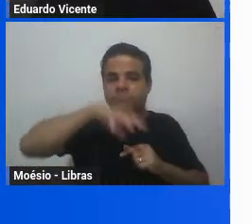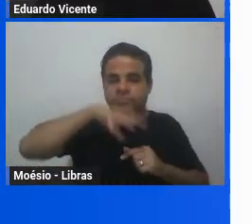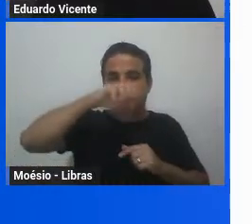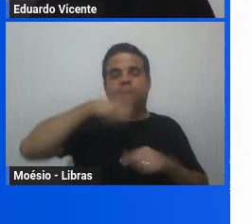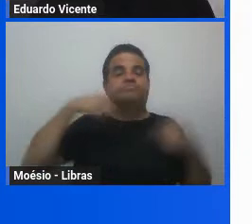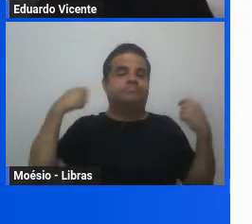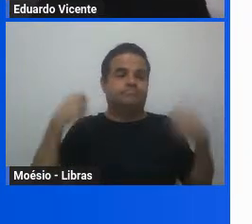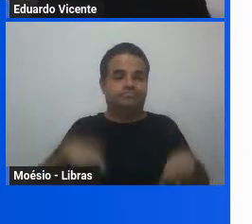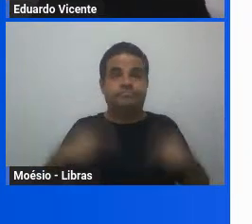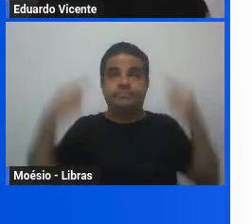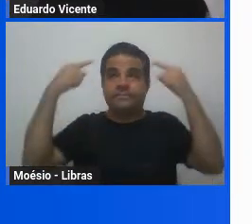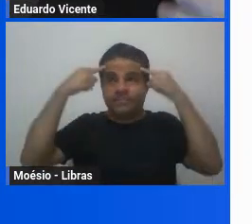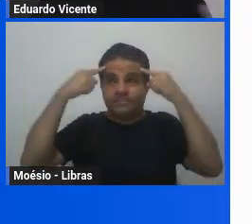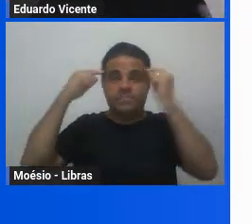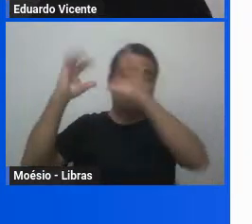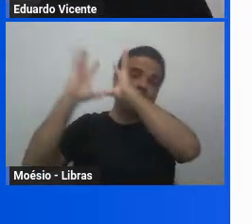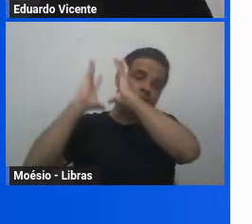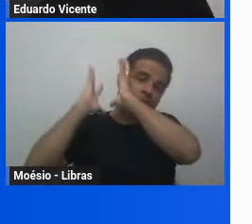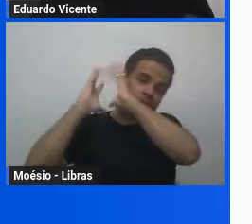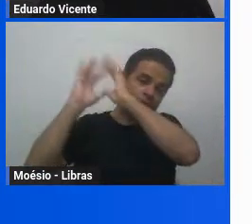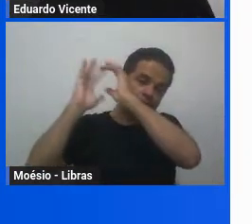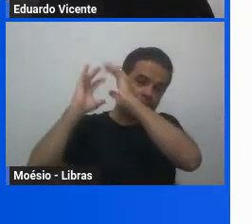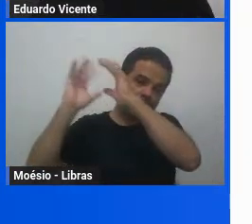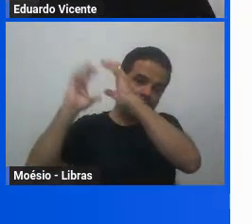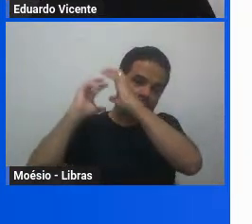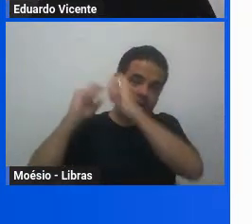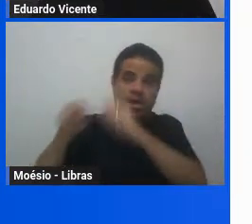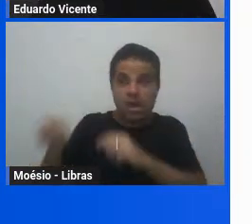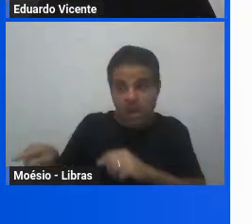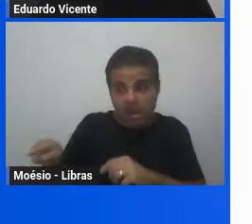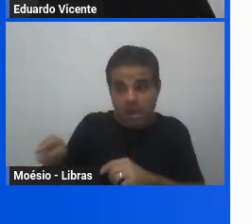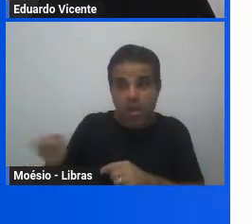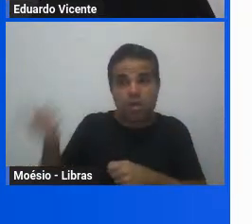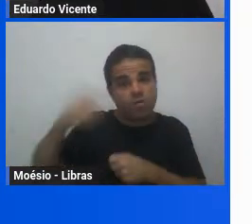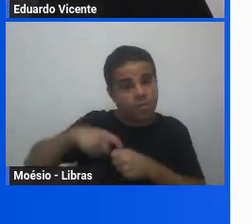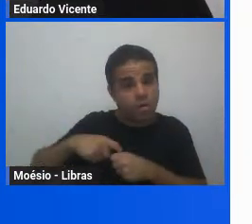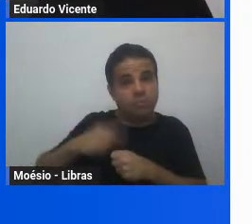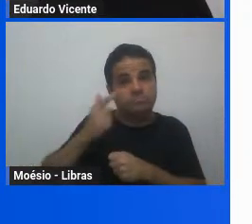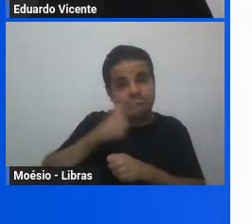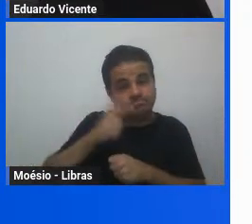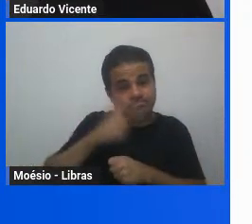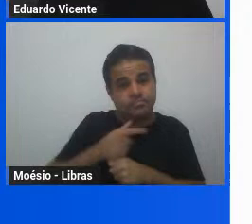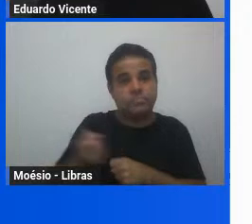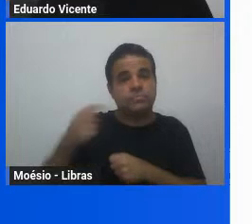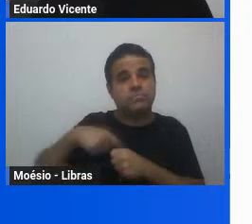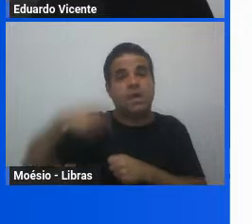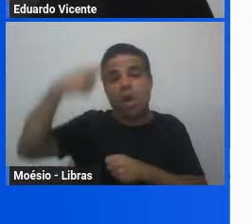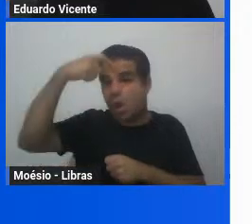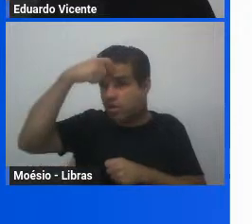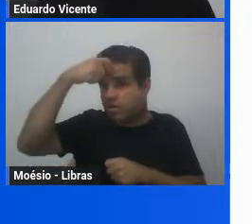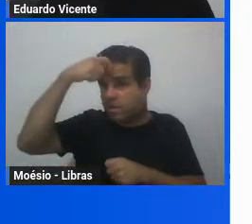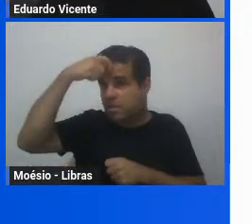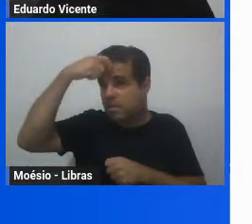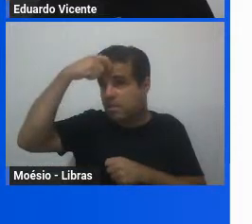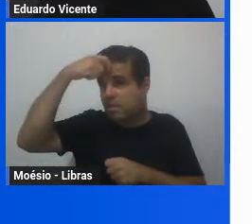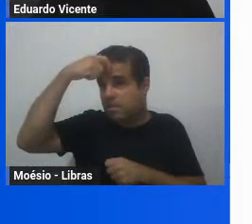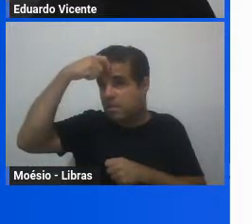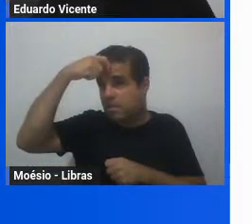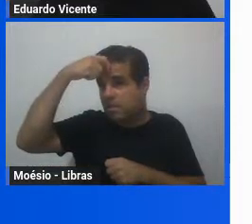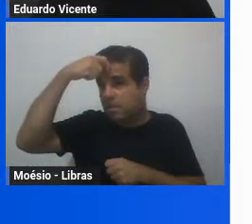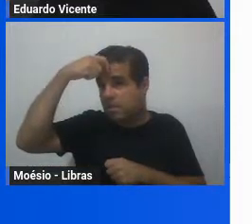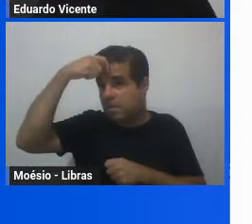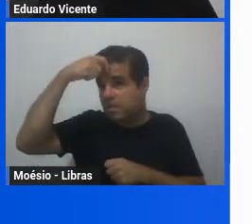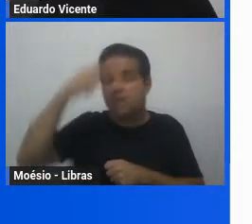ao encéfalo o oxigênio para que a vítima retome o nível de consciência. Mas quando eu elevo as